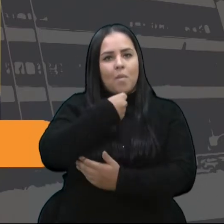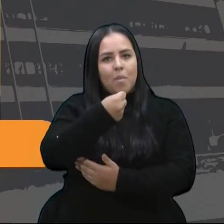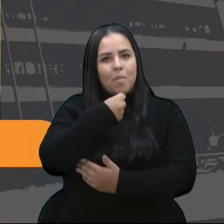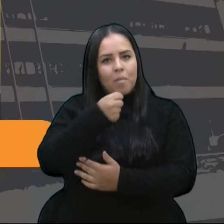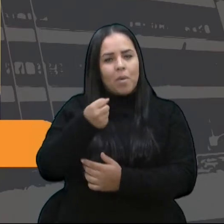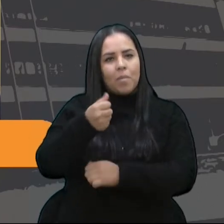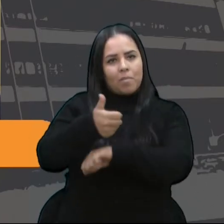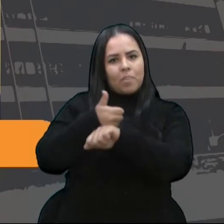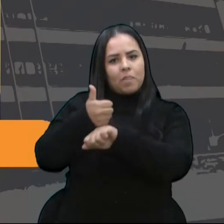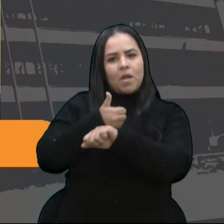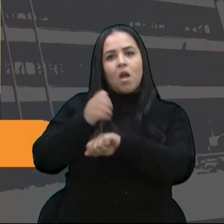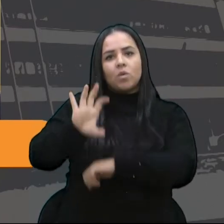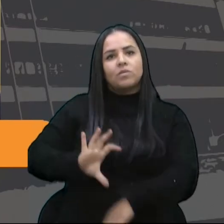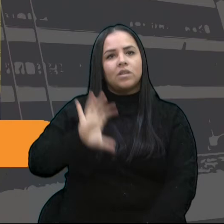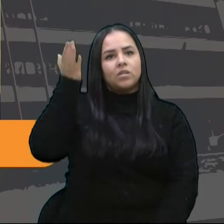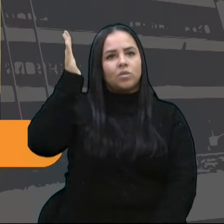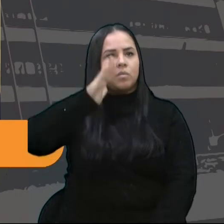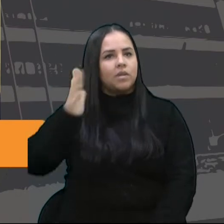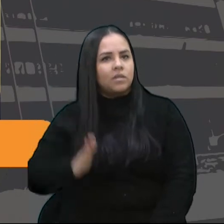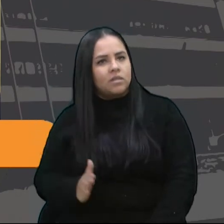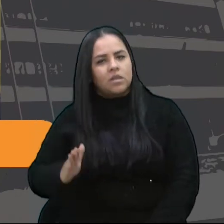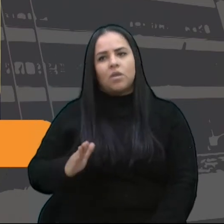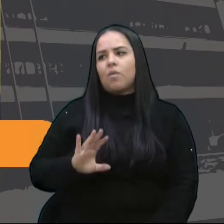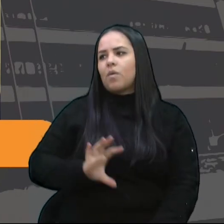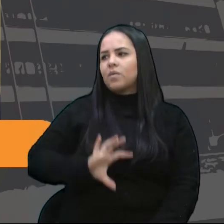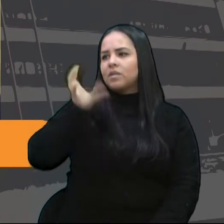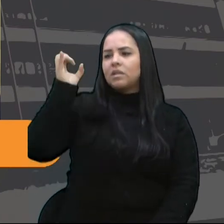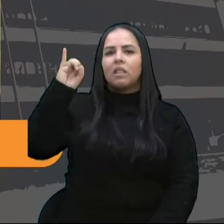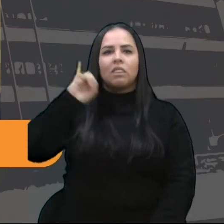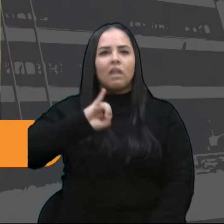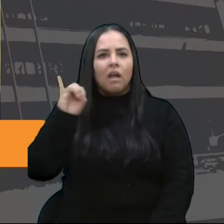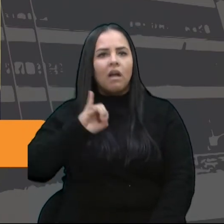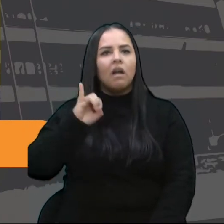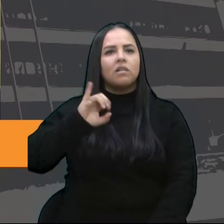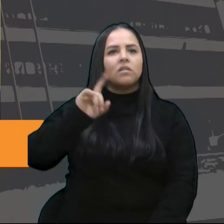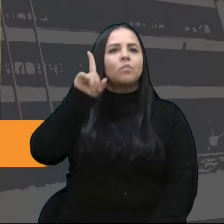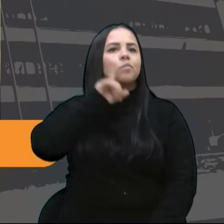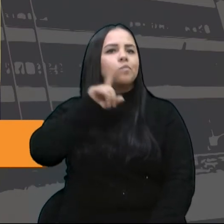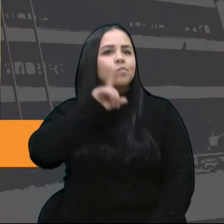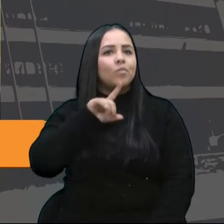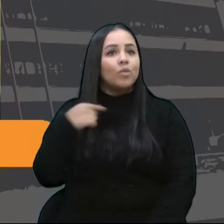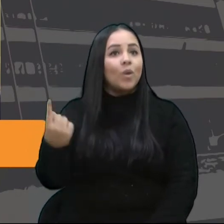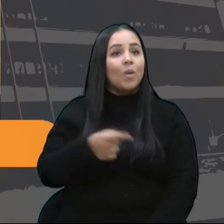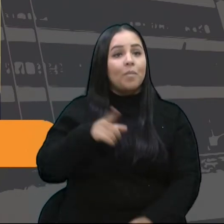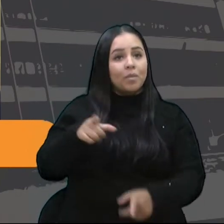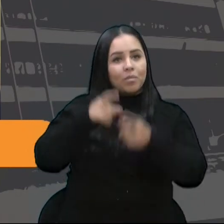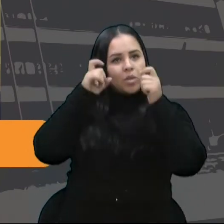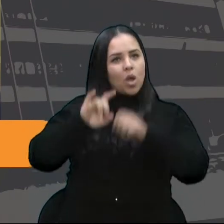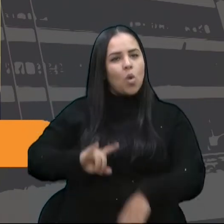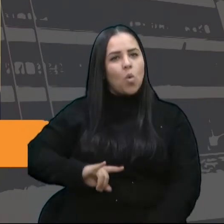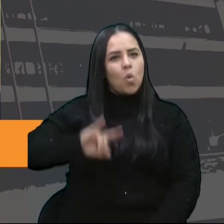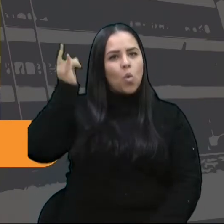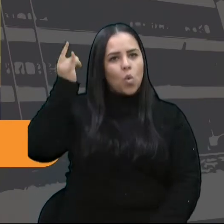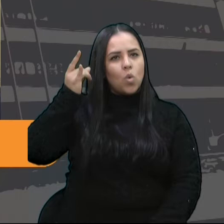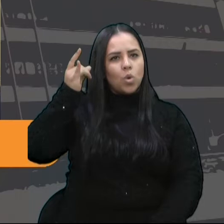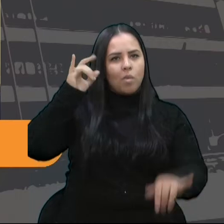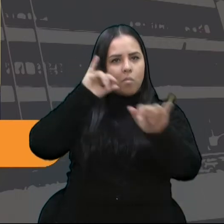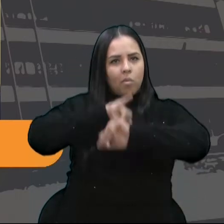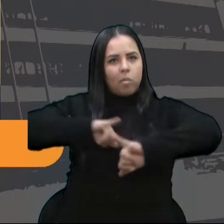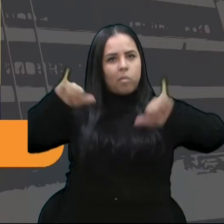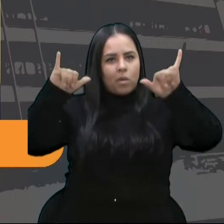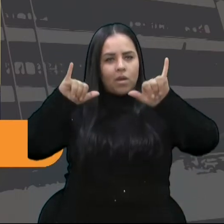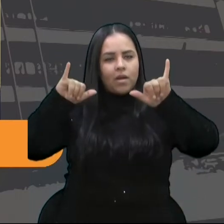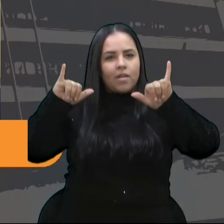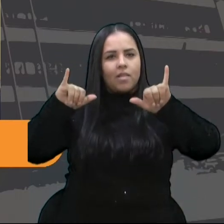forma muito intensa, mas acontece aqui na Itália, acontece nos Estados Unidos, nós percebemos na última campanha eleitoral americana, é